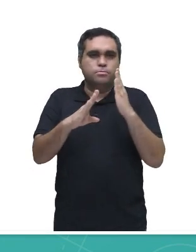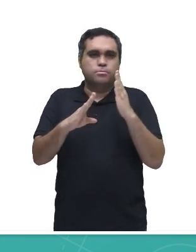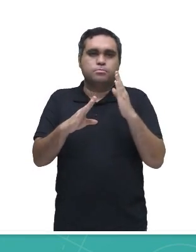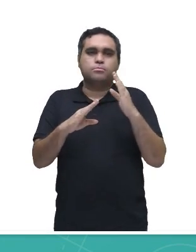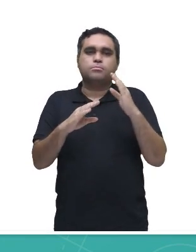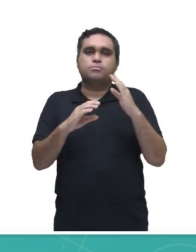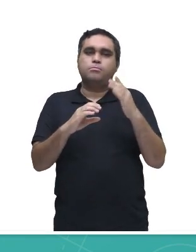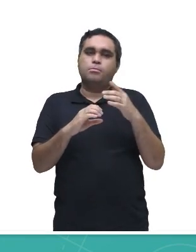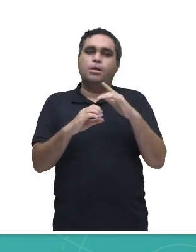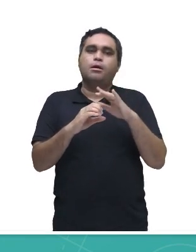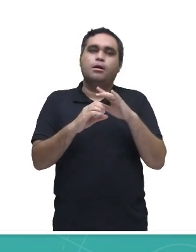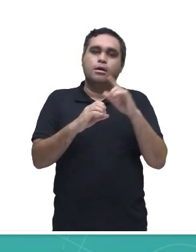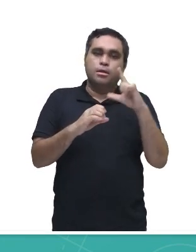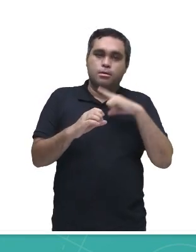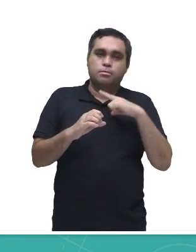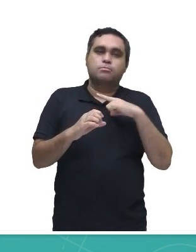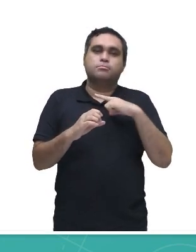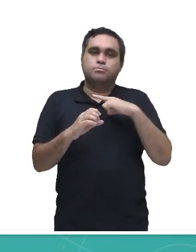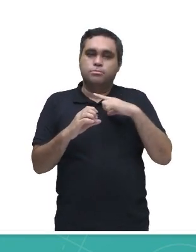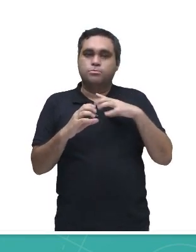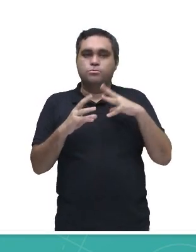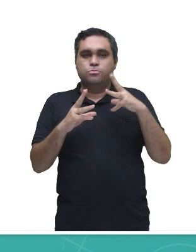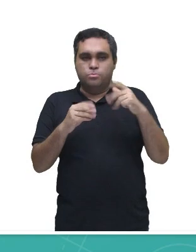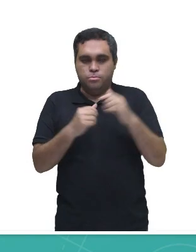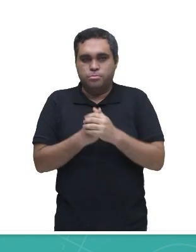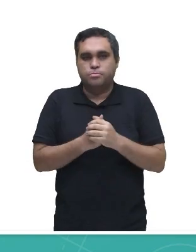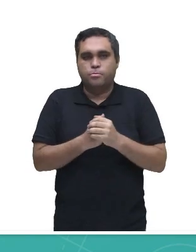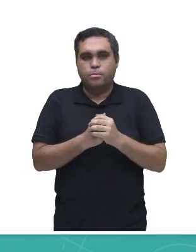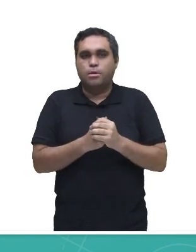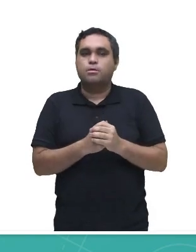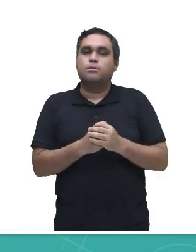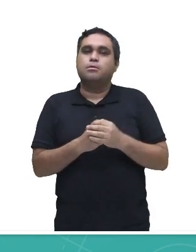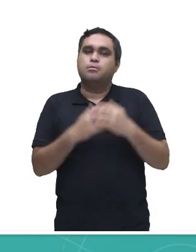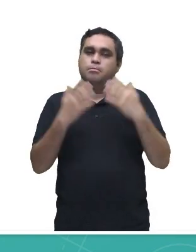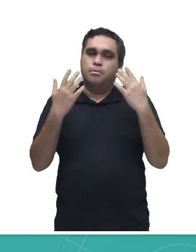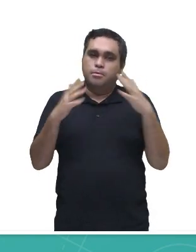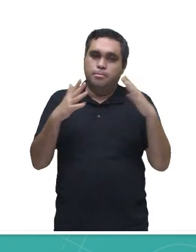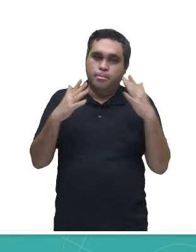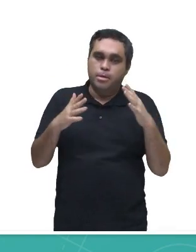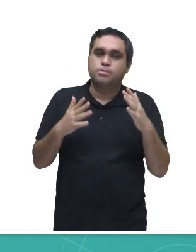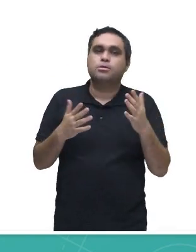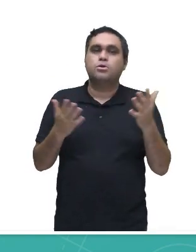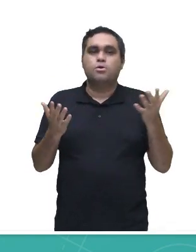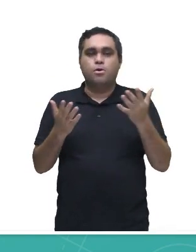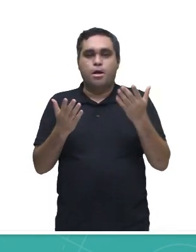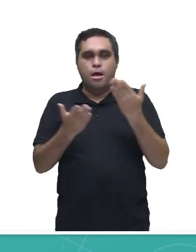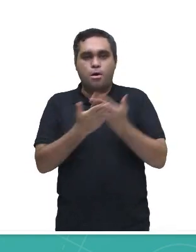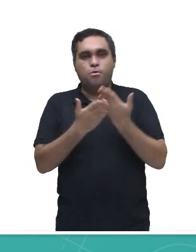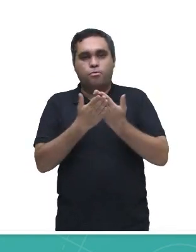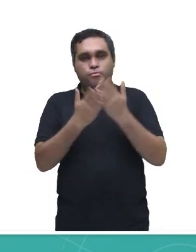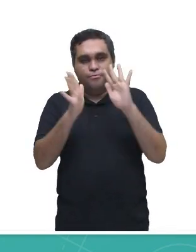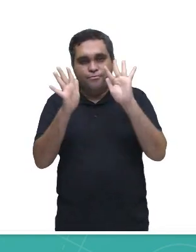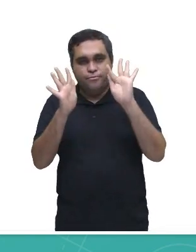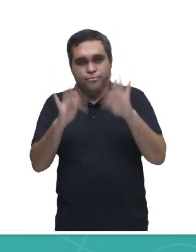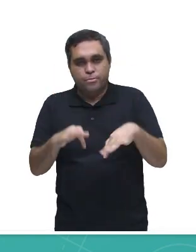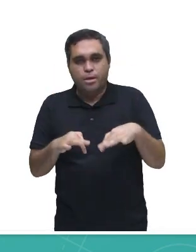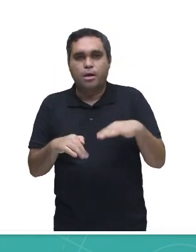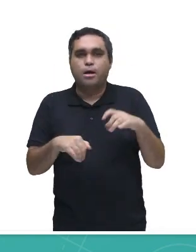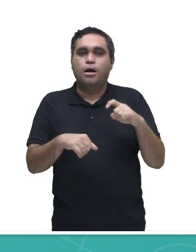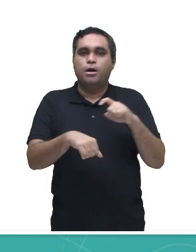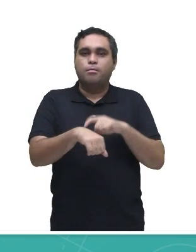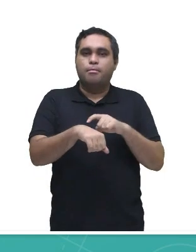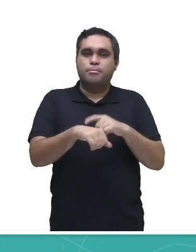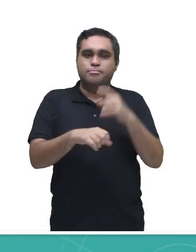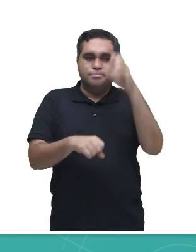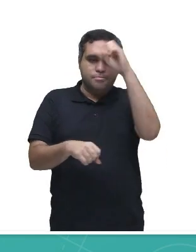órgão, sistema e organismo. Muito bem, a gente encerra aqui esse momento de aprendizagem, uma